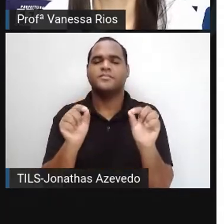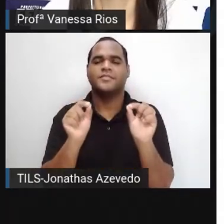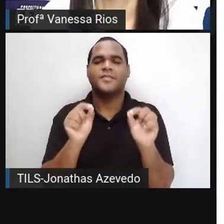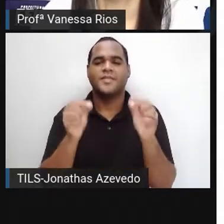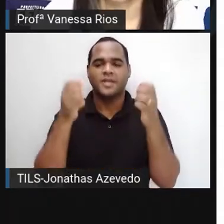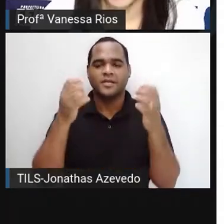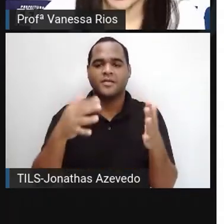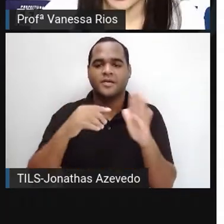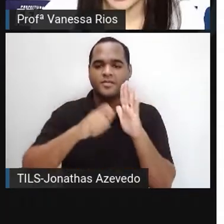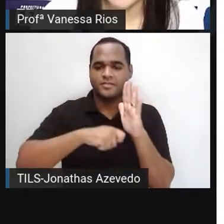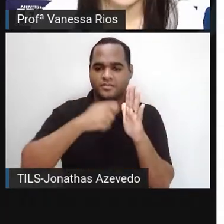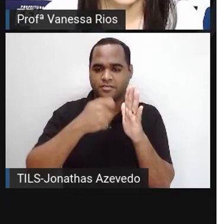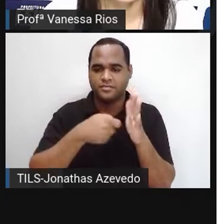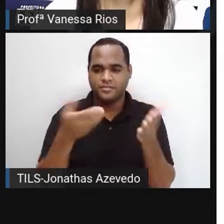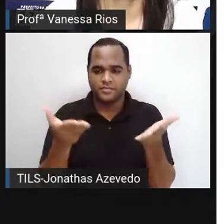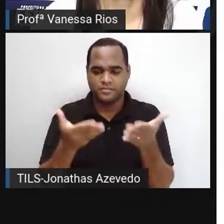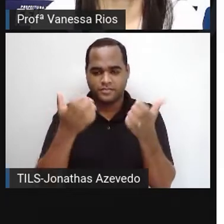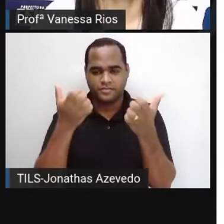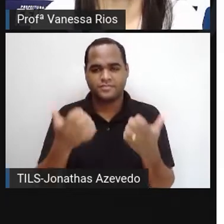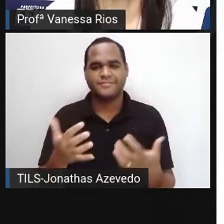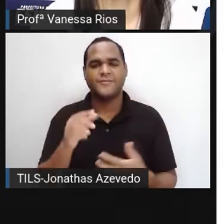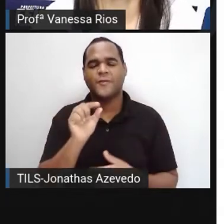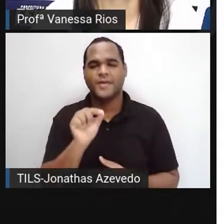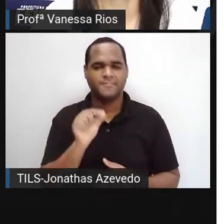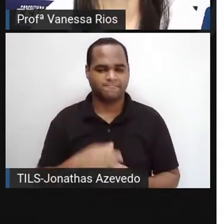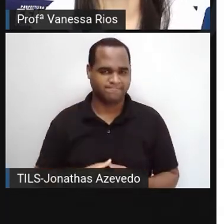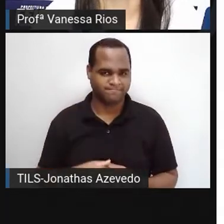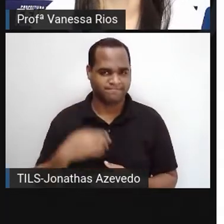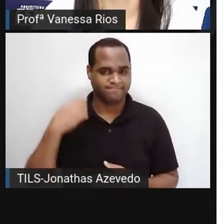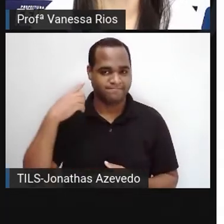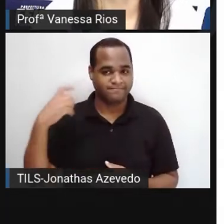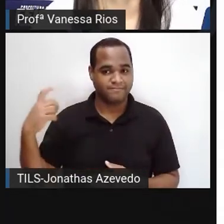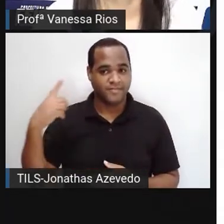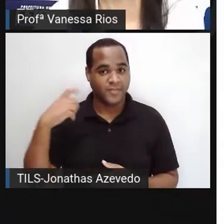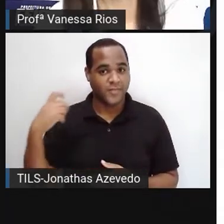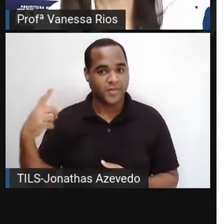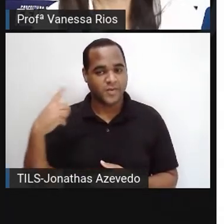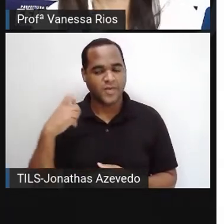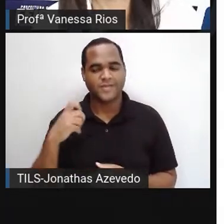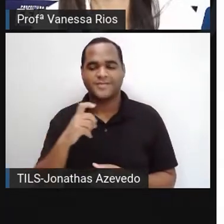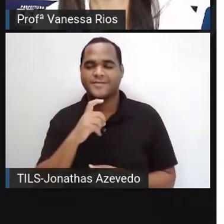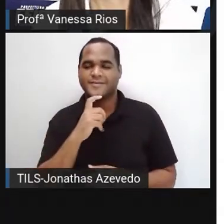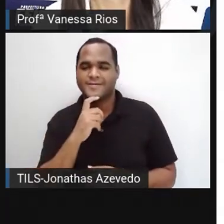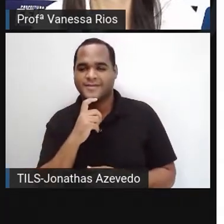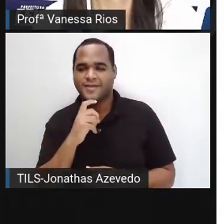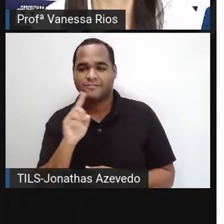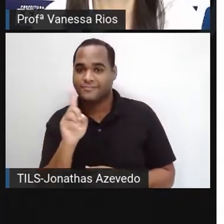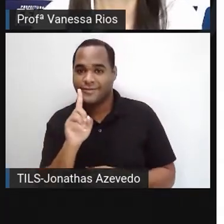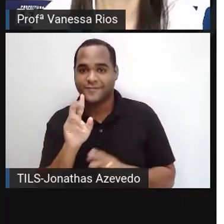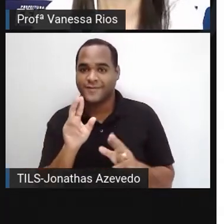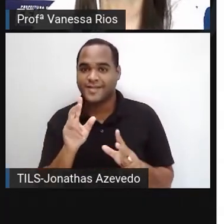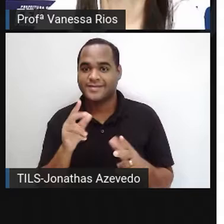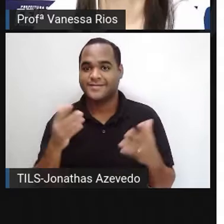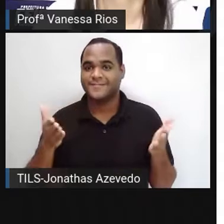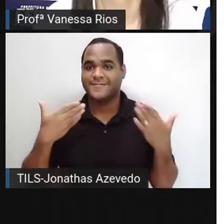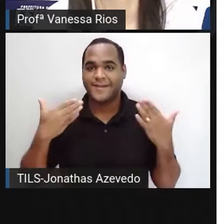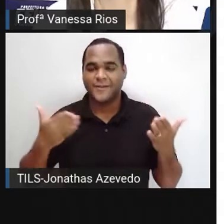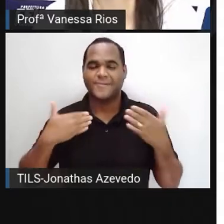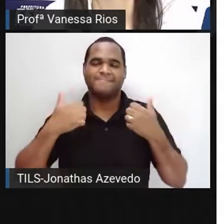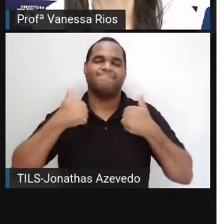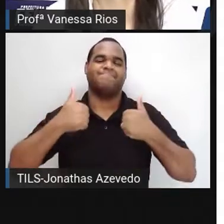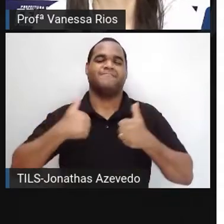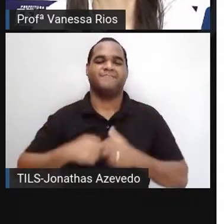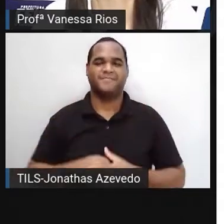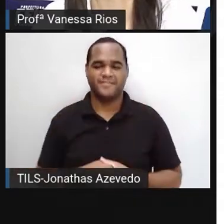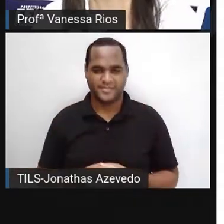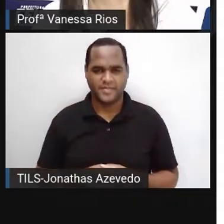da videoaula de agora é Sons do Verão. E a gente já vem observando em aulas anteriores a